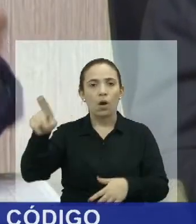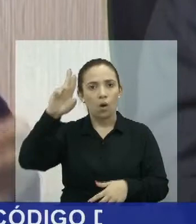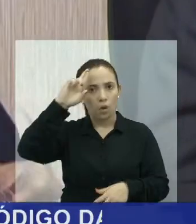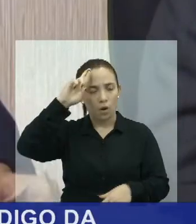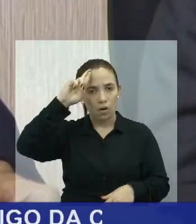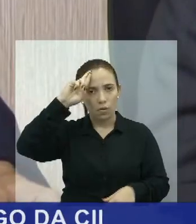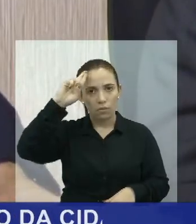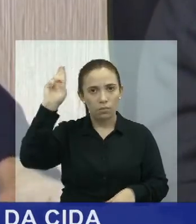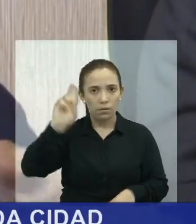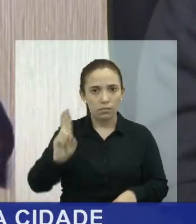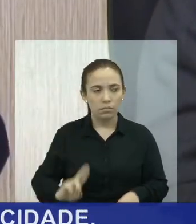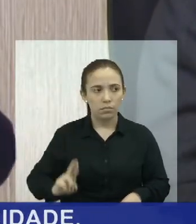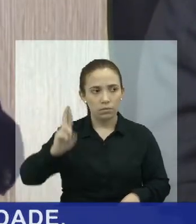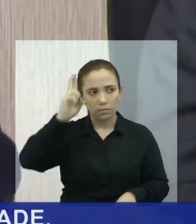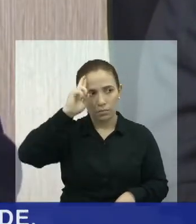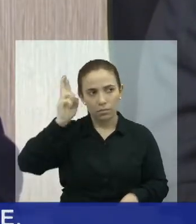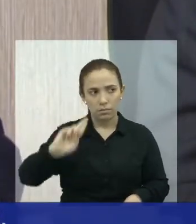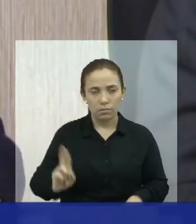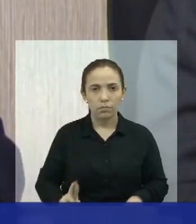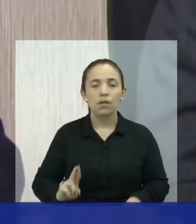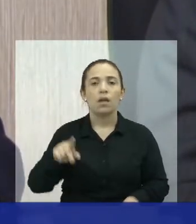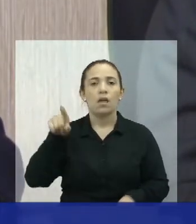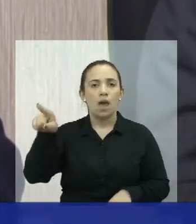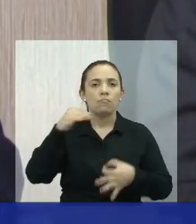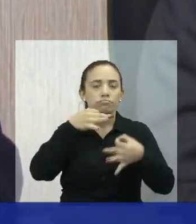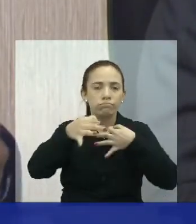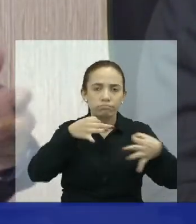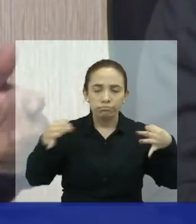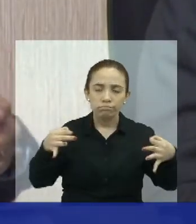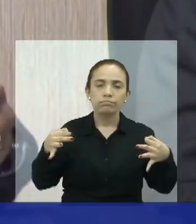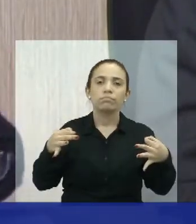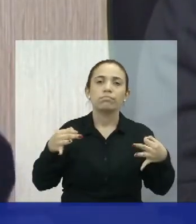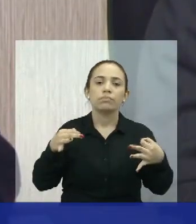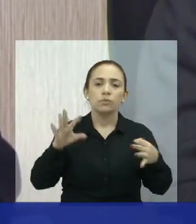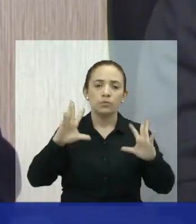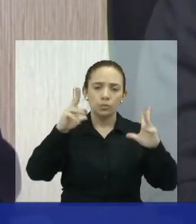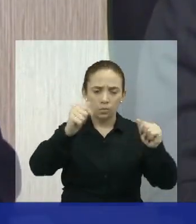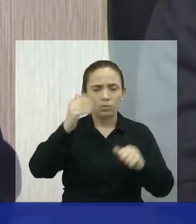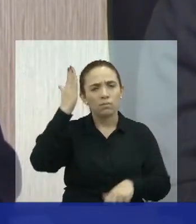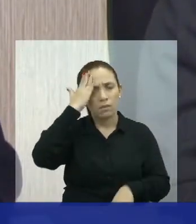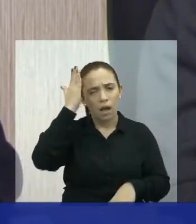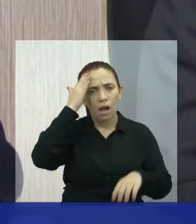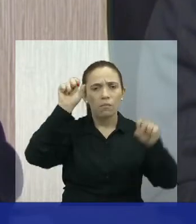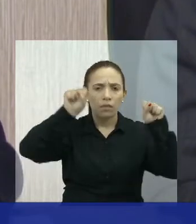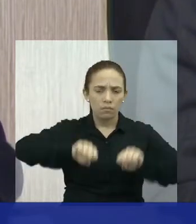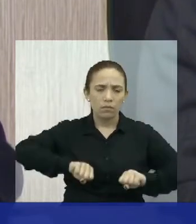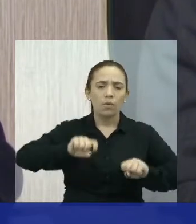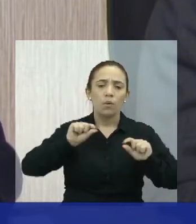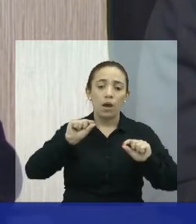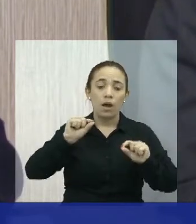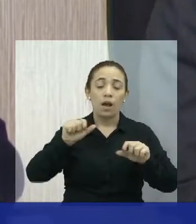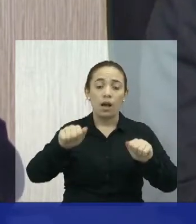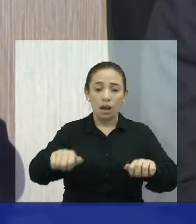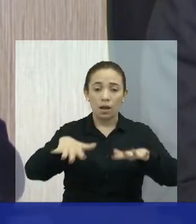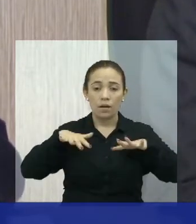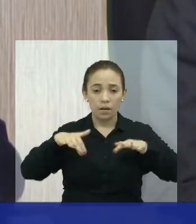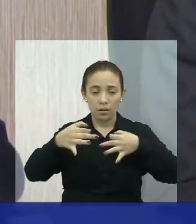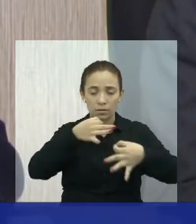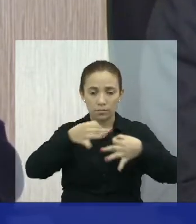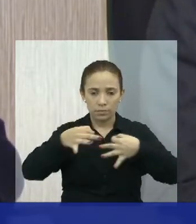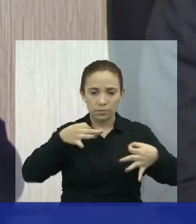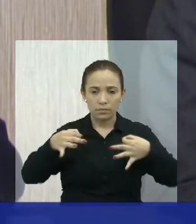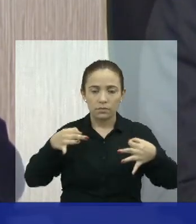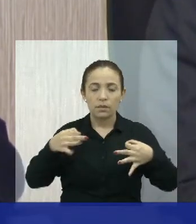Rubinho, esclarecer, e vários dos presentes aqui são testemunha disso, Rubinho, que na audiência pública